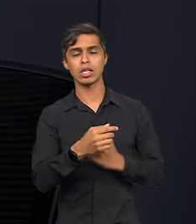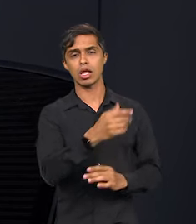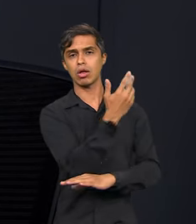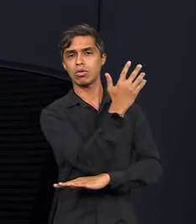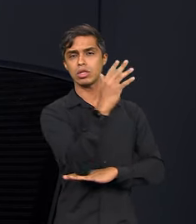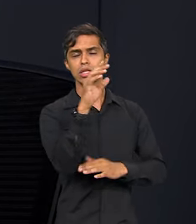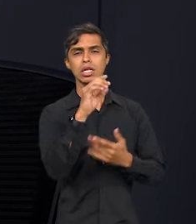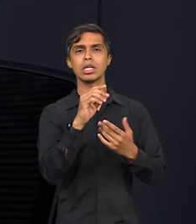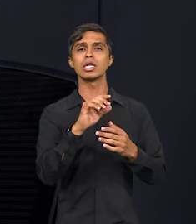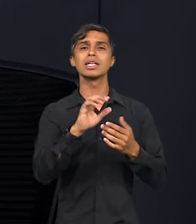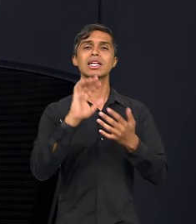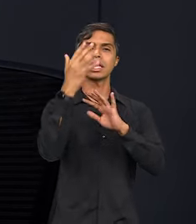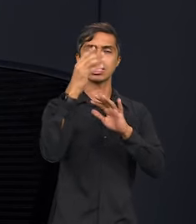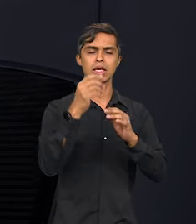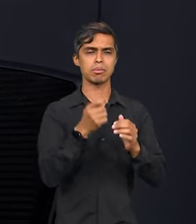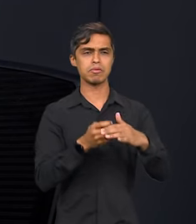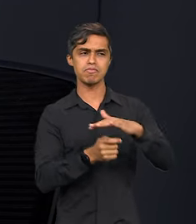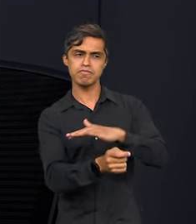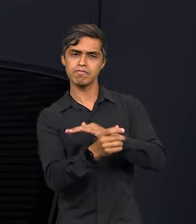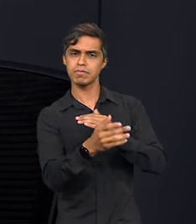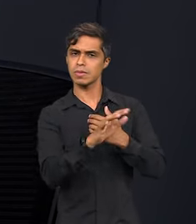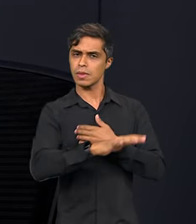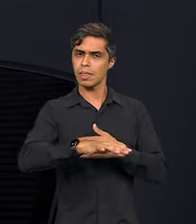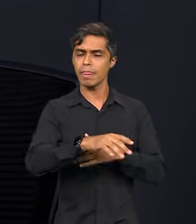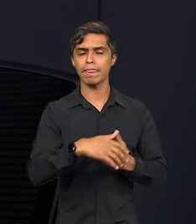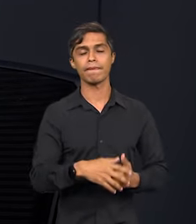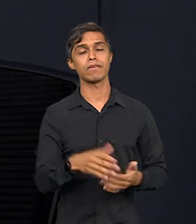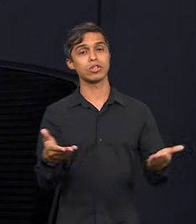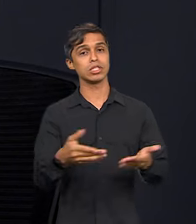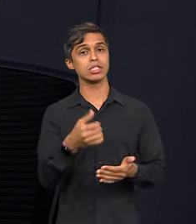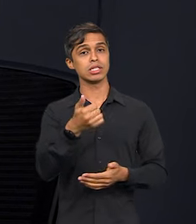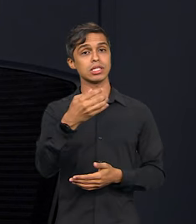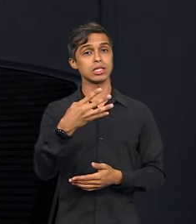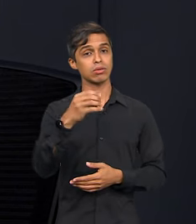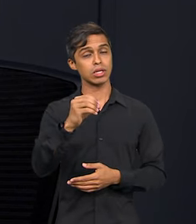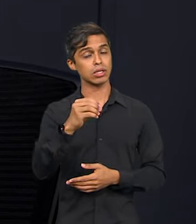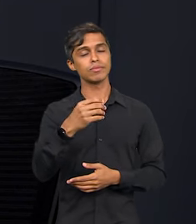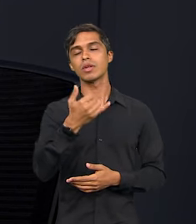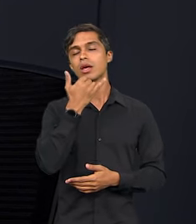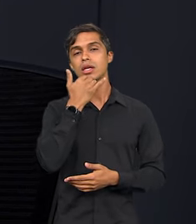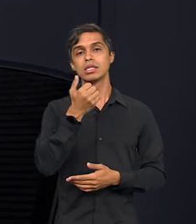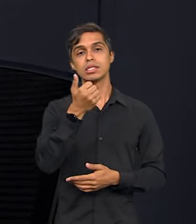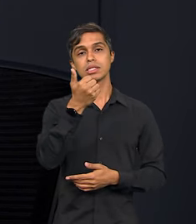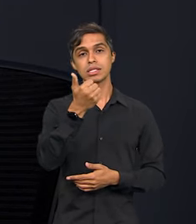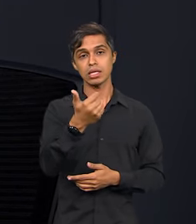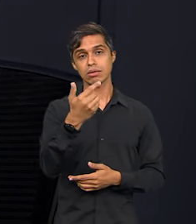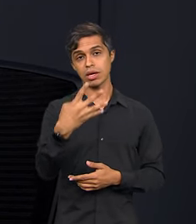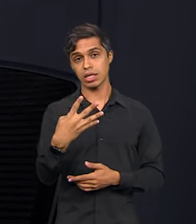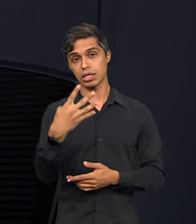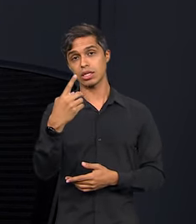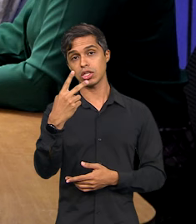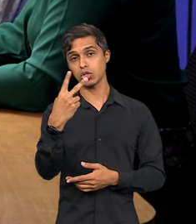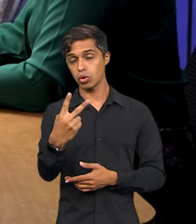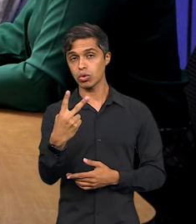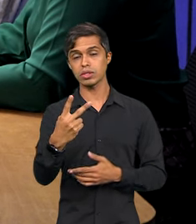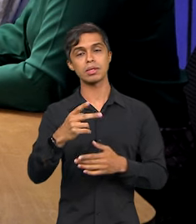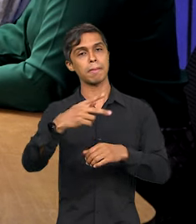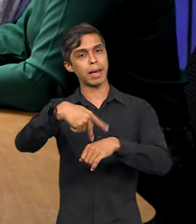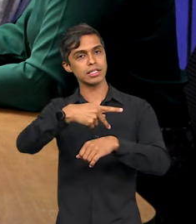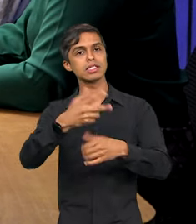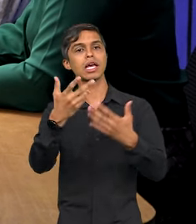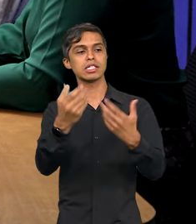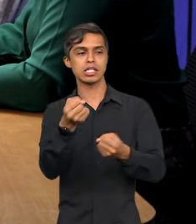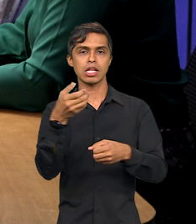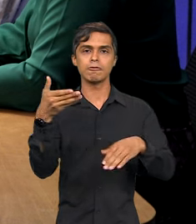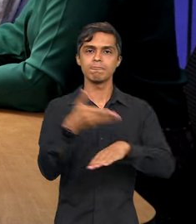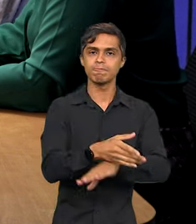eh em em hoje a gente já tem 142 países que aderiram a essa ferramenta E com isso a gente consegue ir